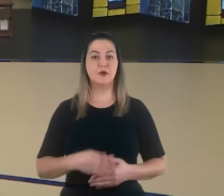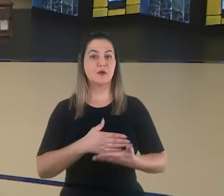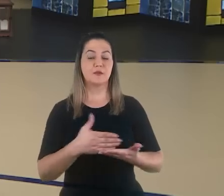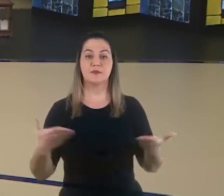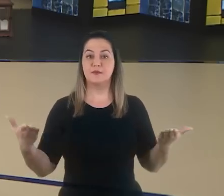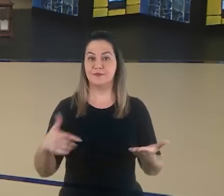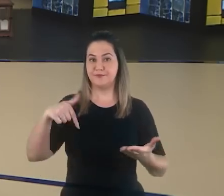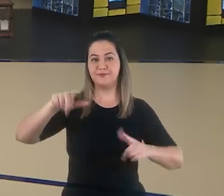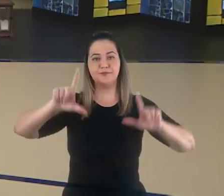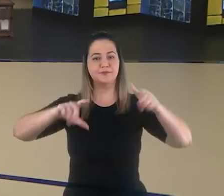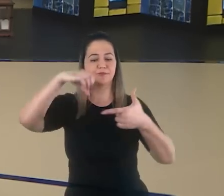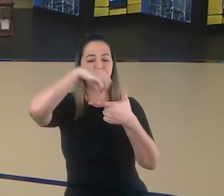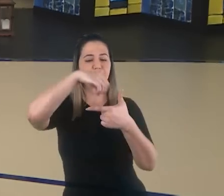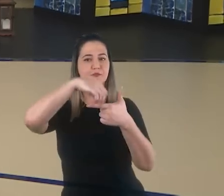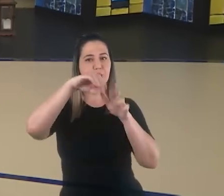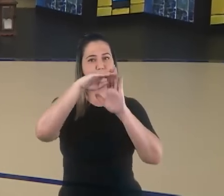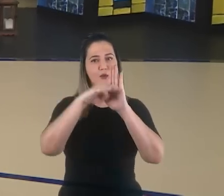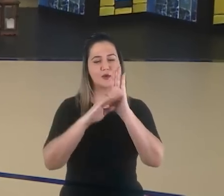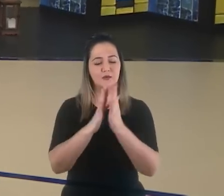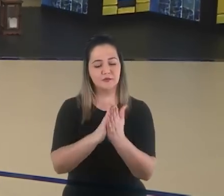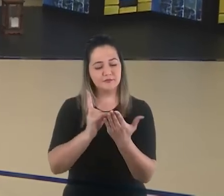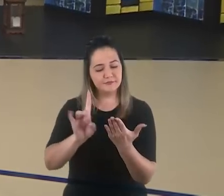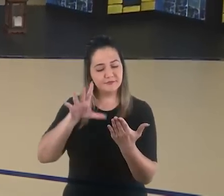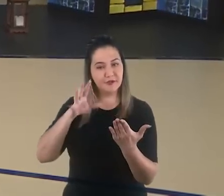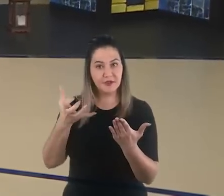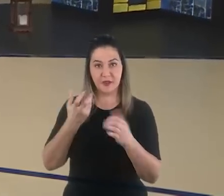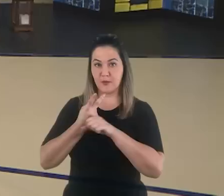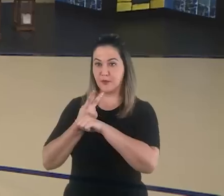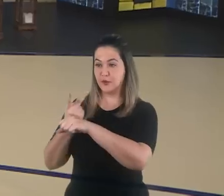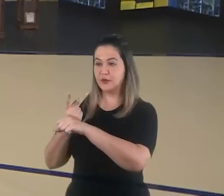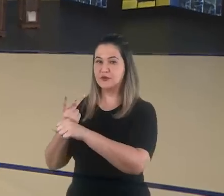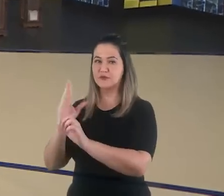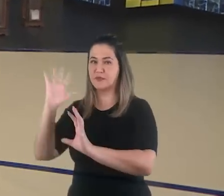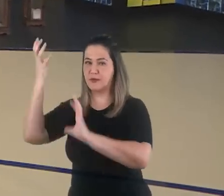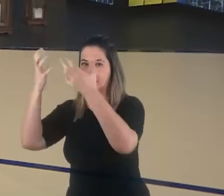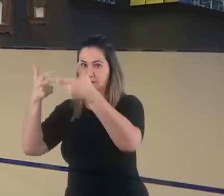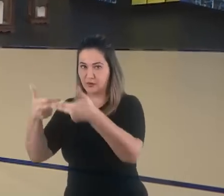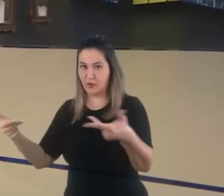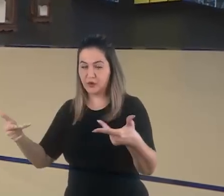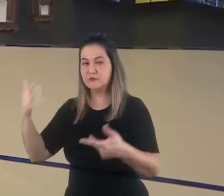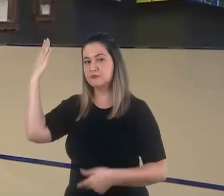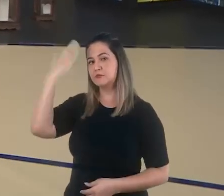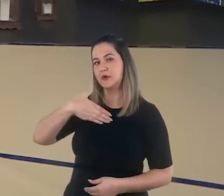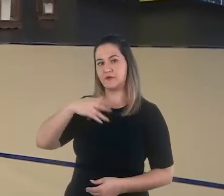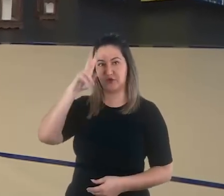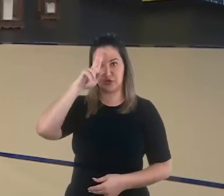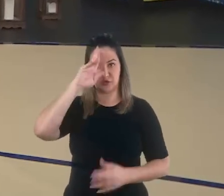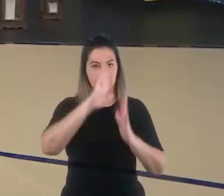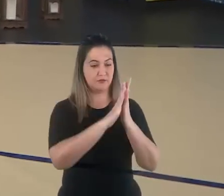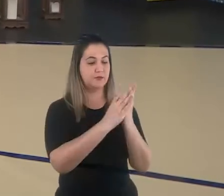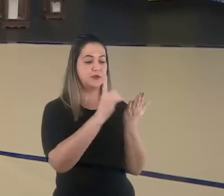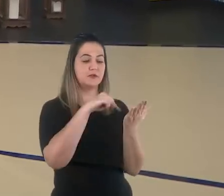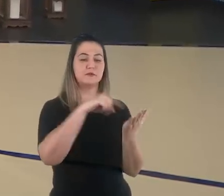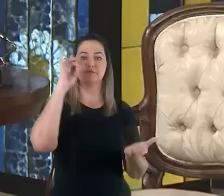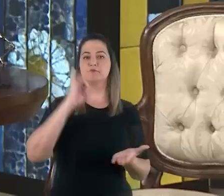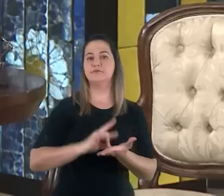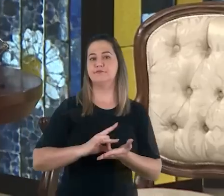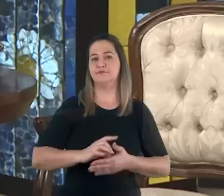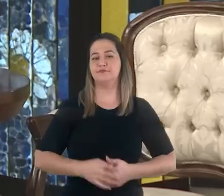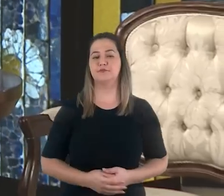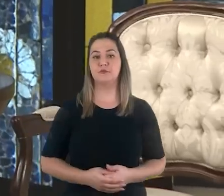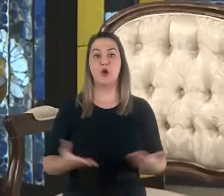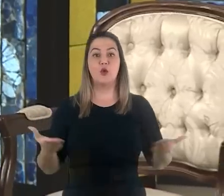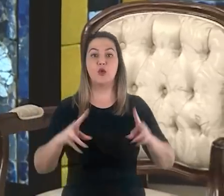Começa agora pela TV Novo Tempo mais um programa Evidências na busca de fatos que comprovem a veracidade histórica da Bíblia Sagrada.